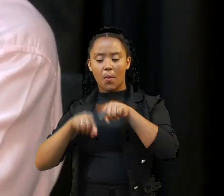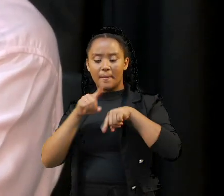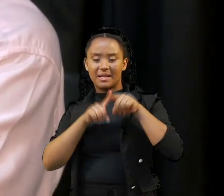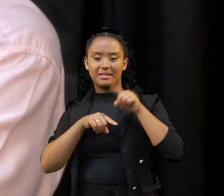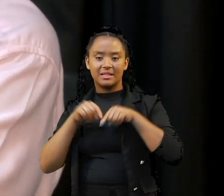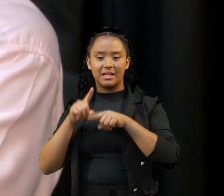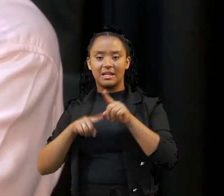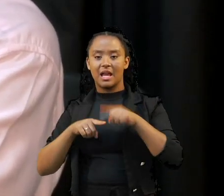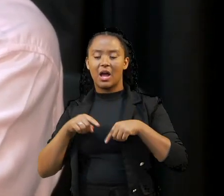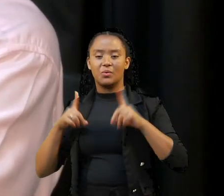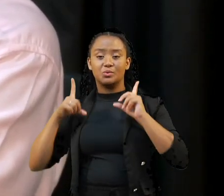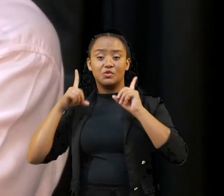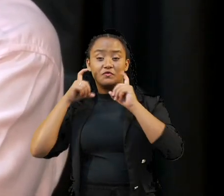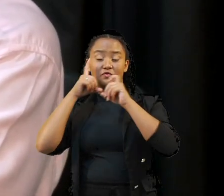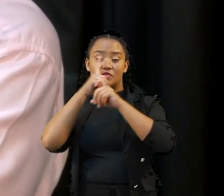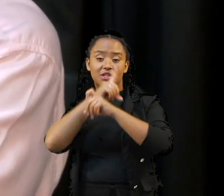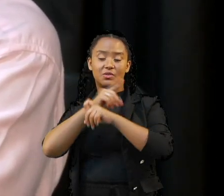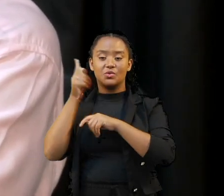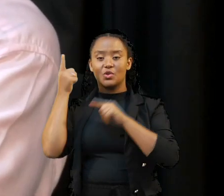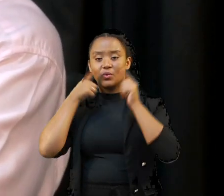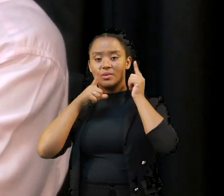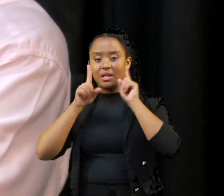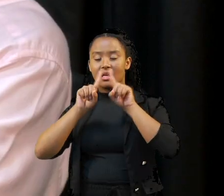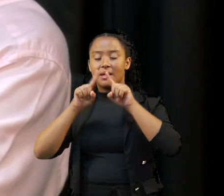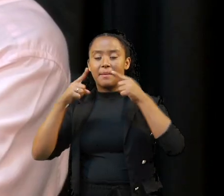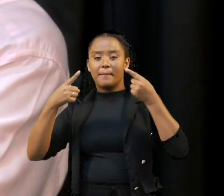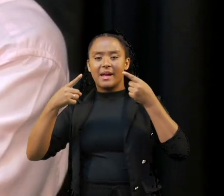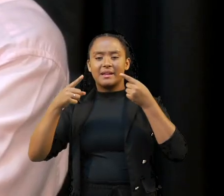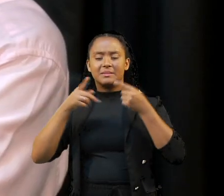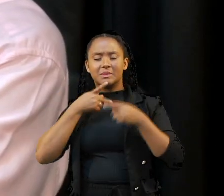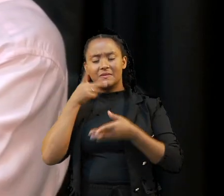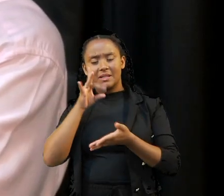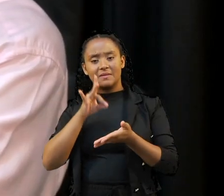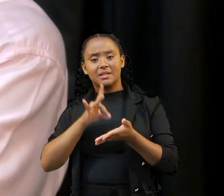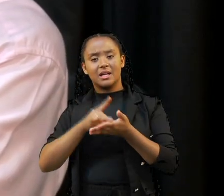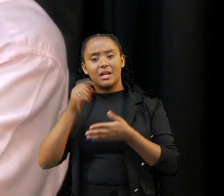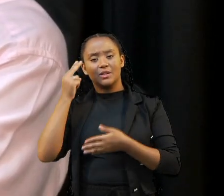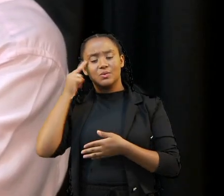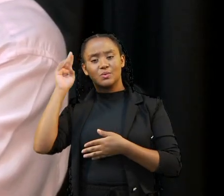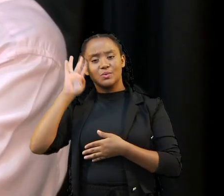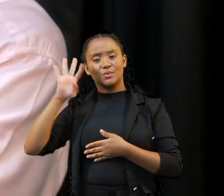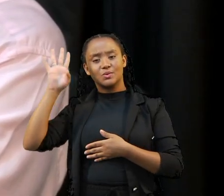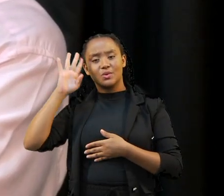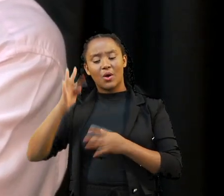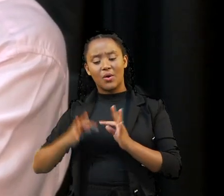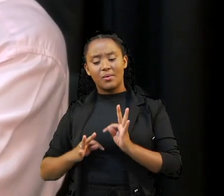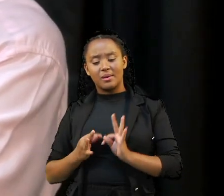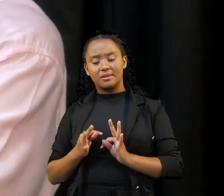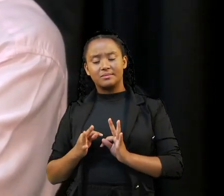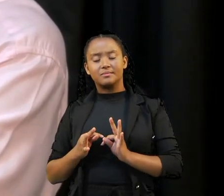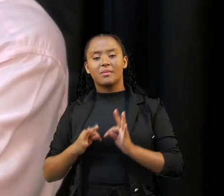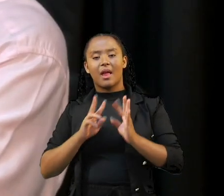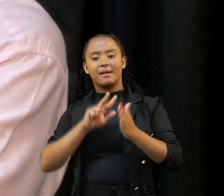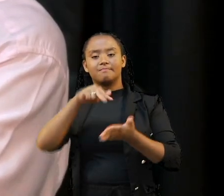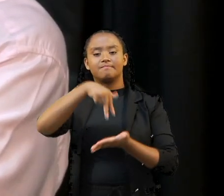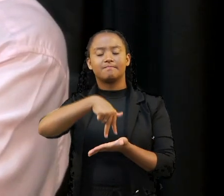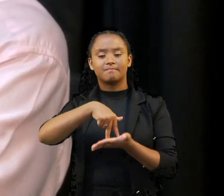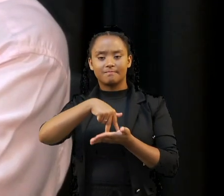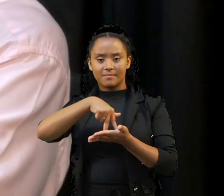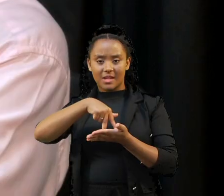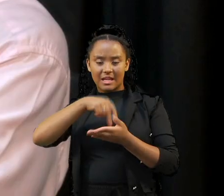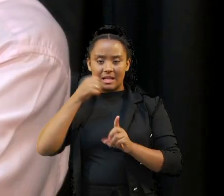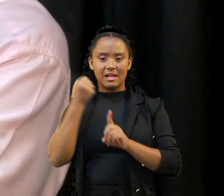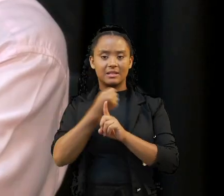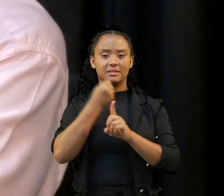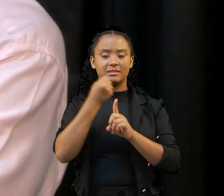Material consumista, limitado e difícil de alcançar, mas o sonho é uma tecnologia de resistência e